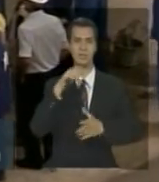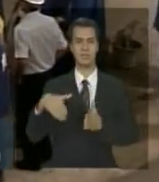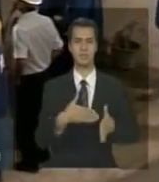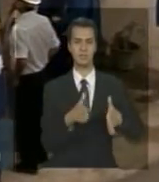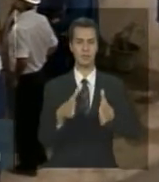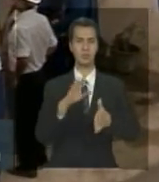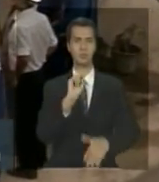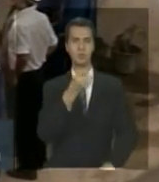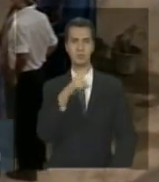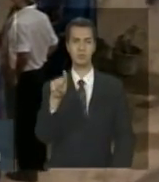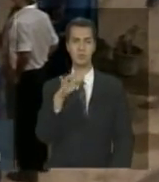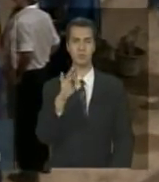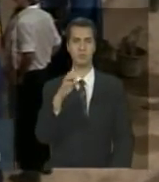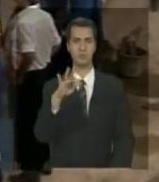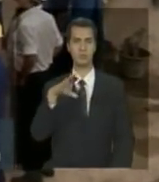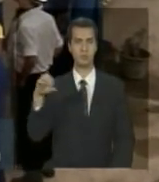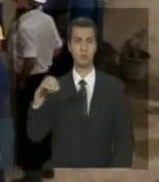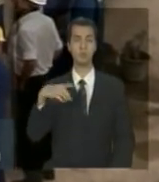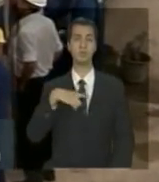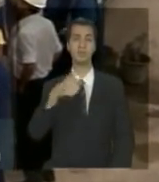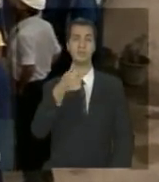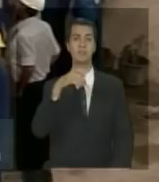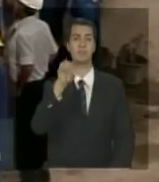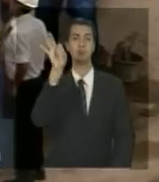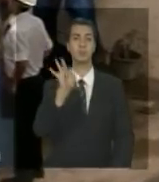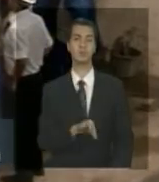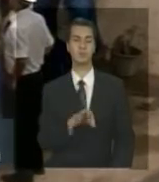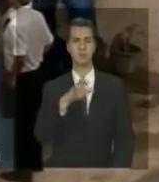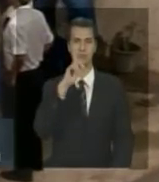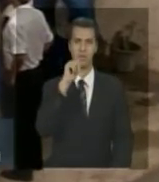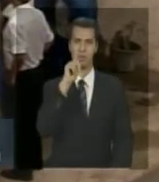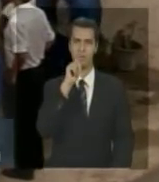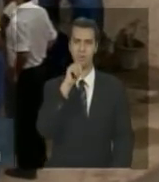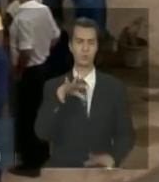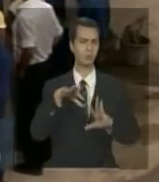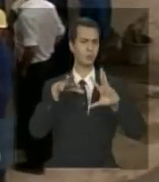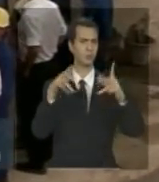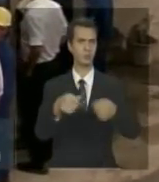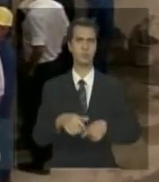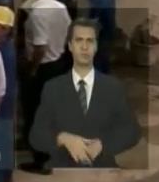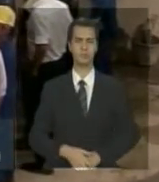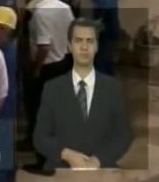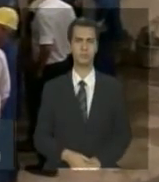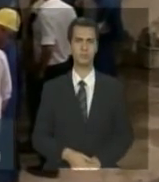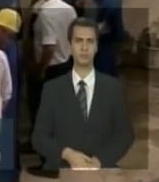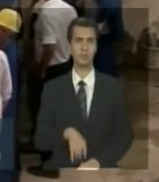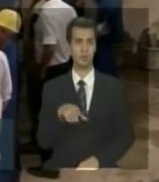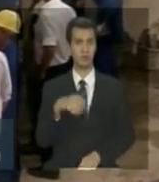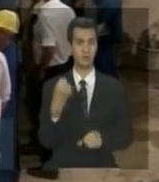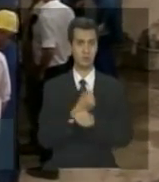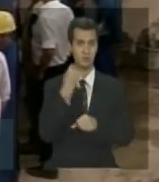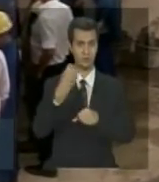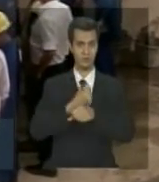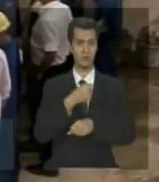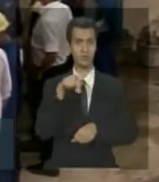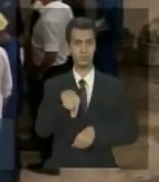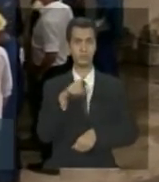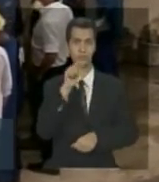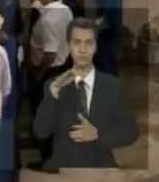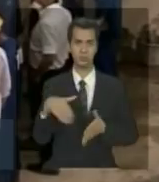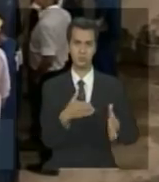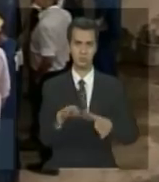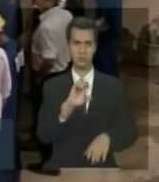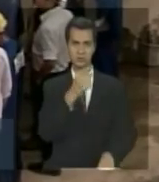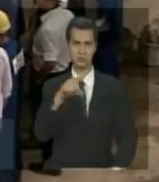Francisco representa 70% de toda a oferta regional. Essa obra do São Francisco, ela